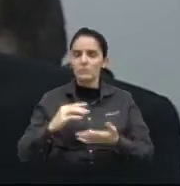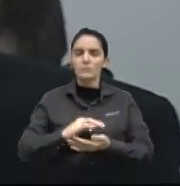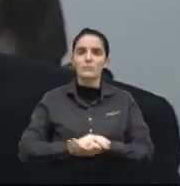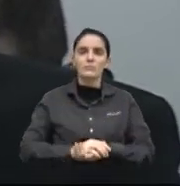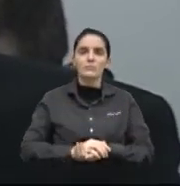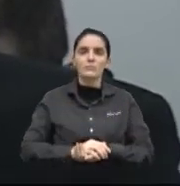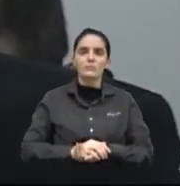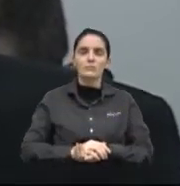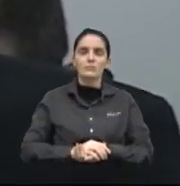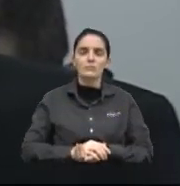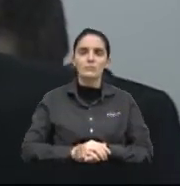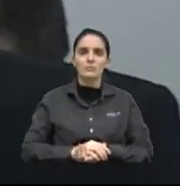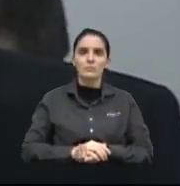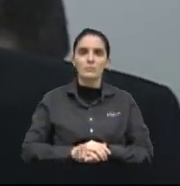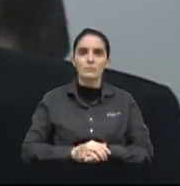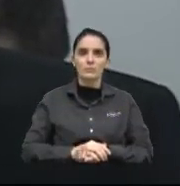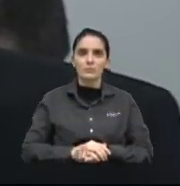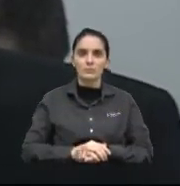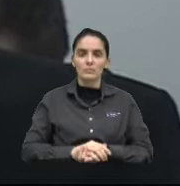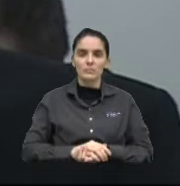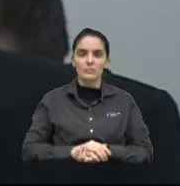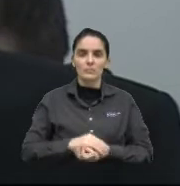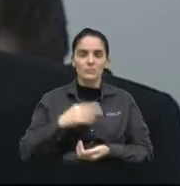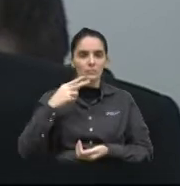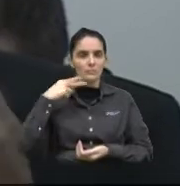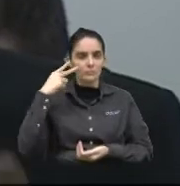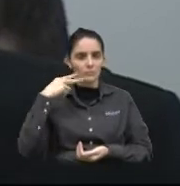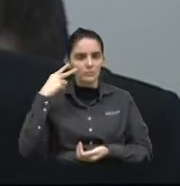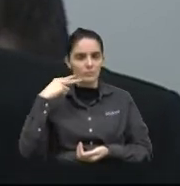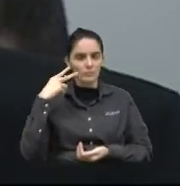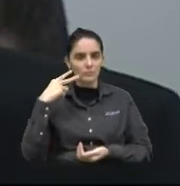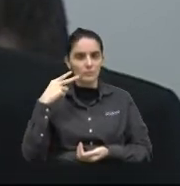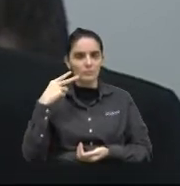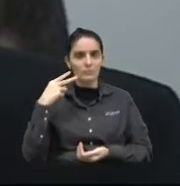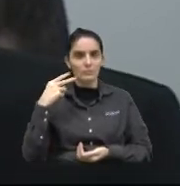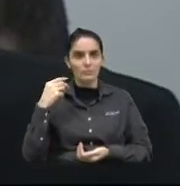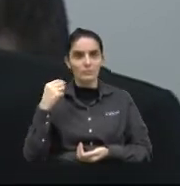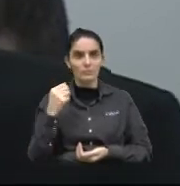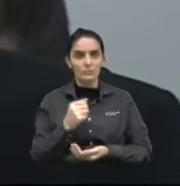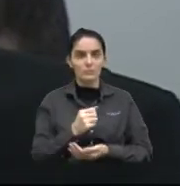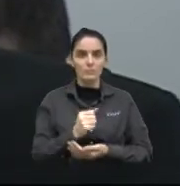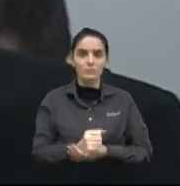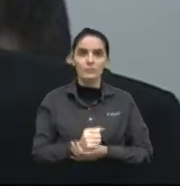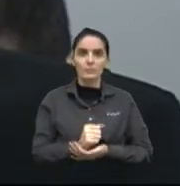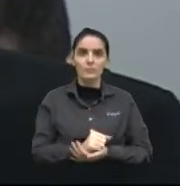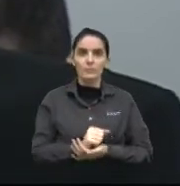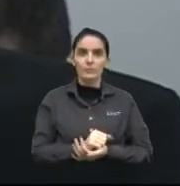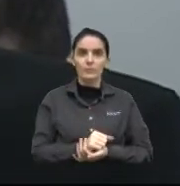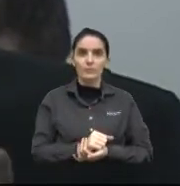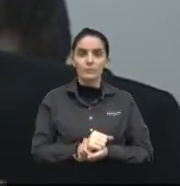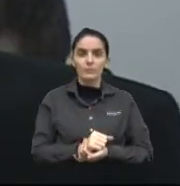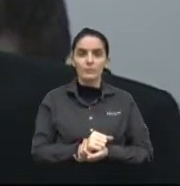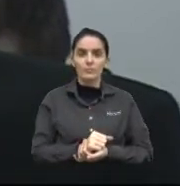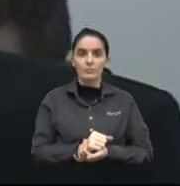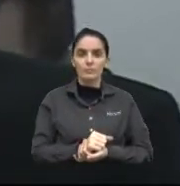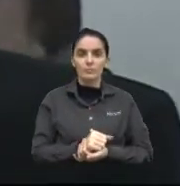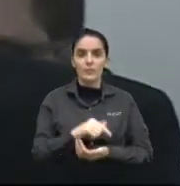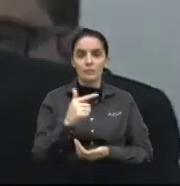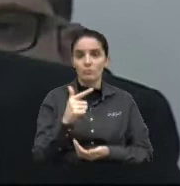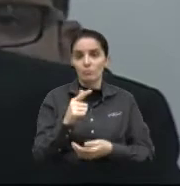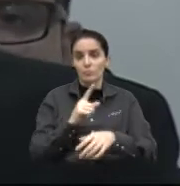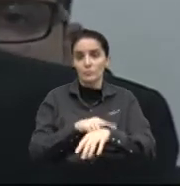vereadores já manifestaram que às vezes ficam a sessão sem falar né porque